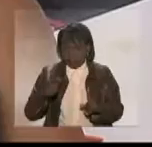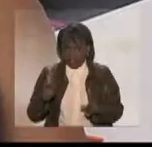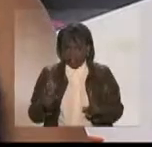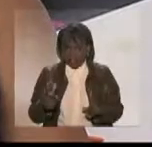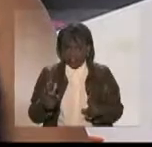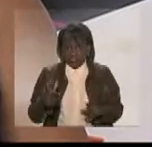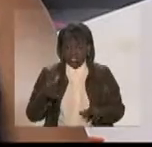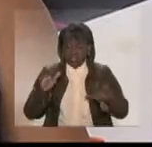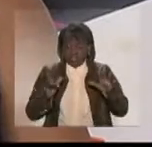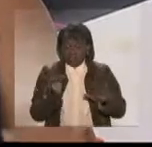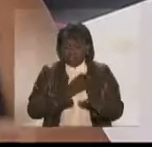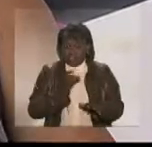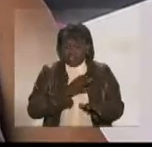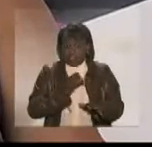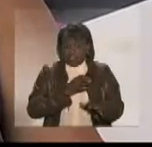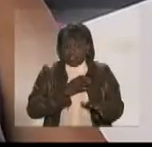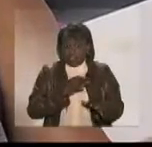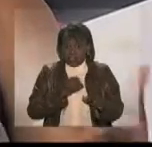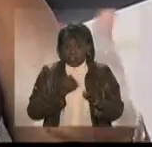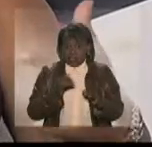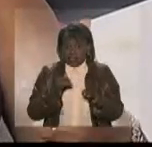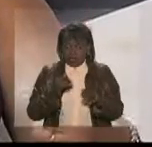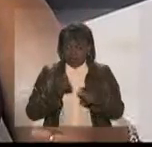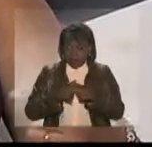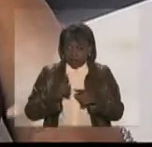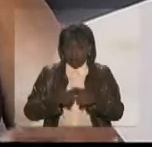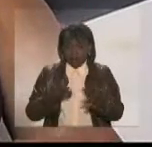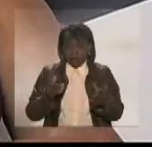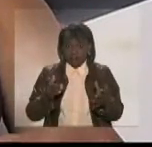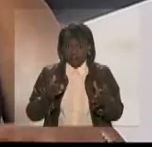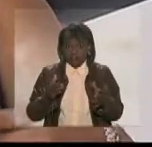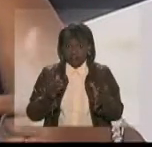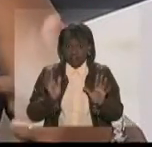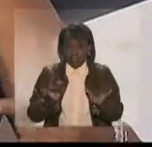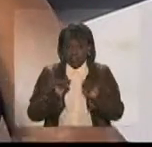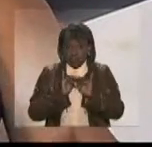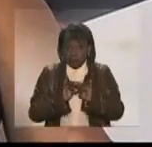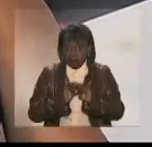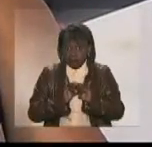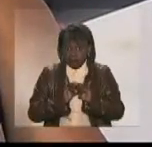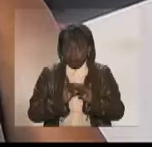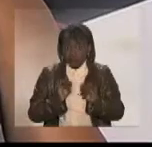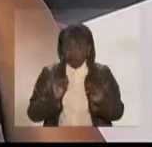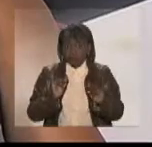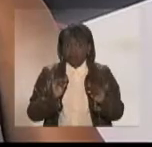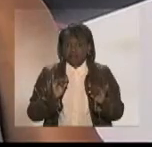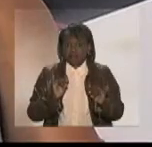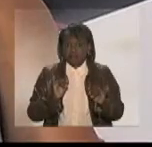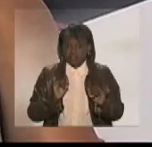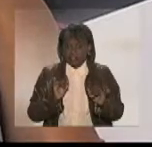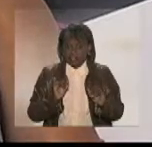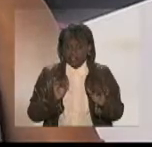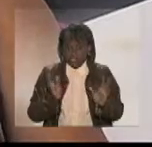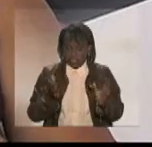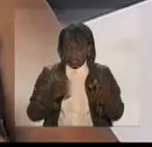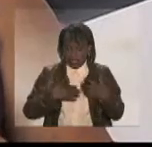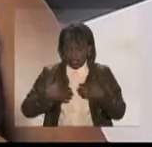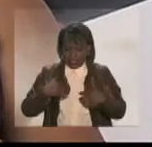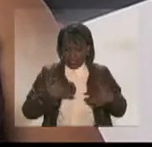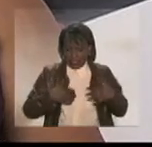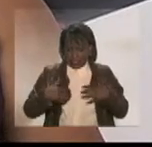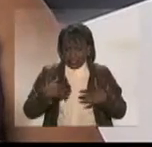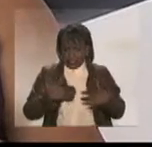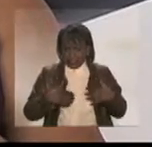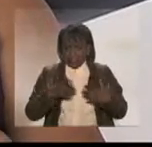grávidas, sabe? O medo de ter praticado um relacionamento sexual, isso gera